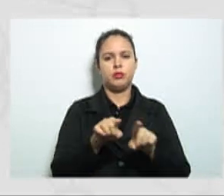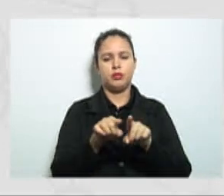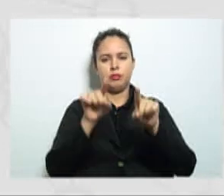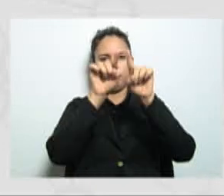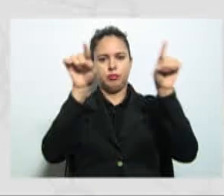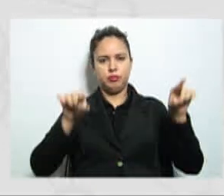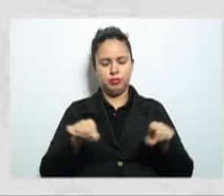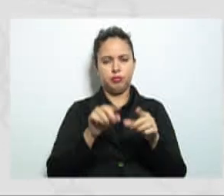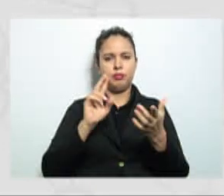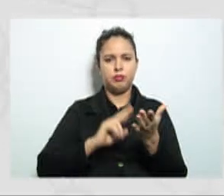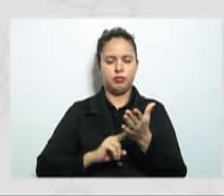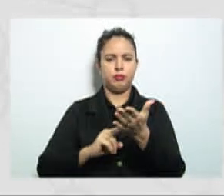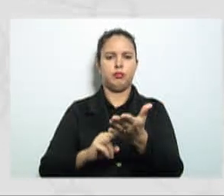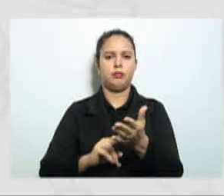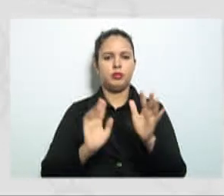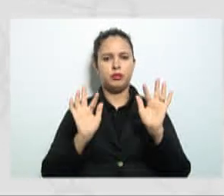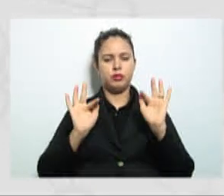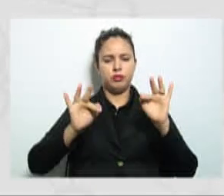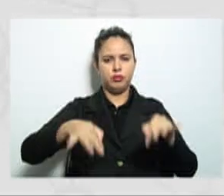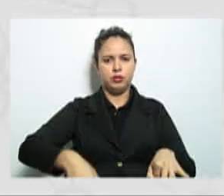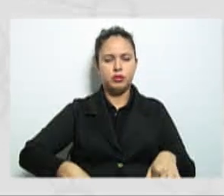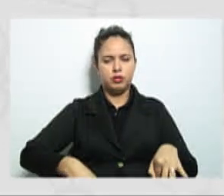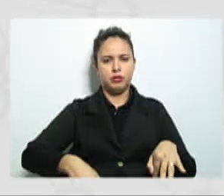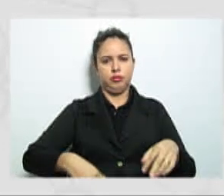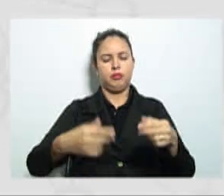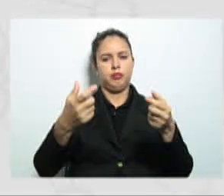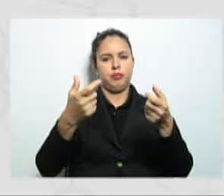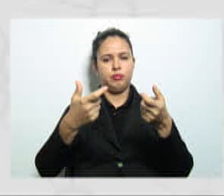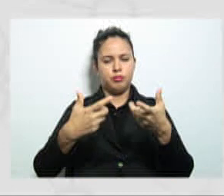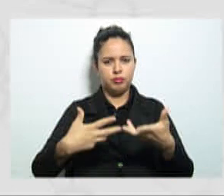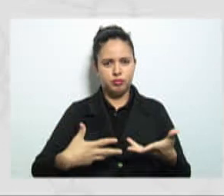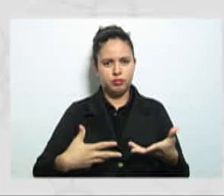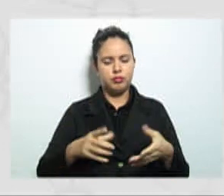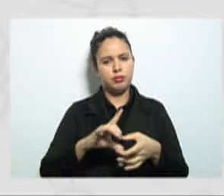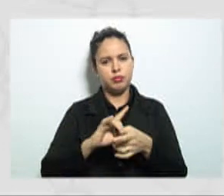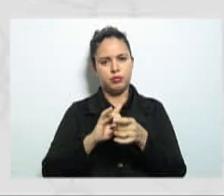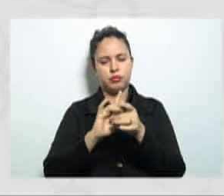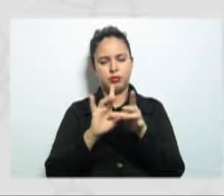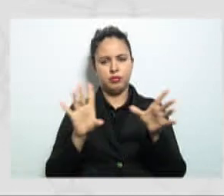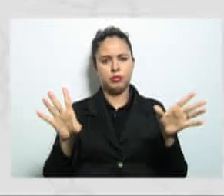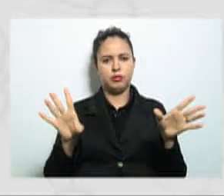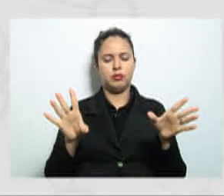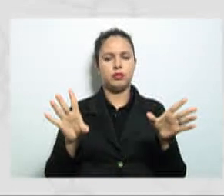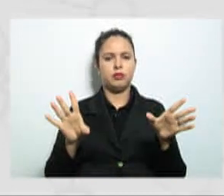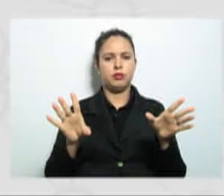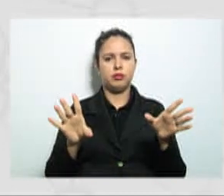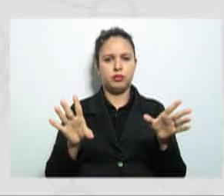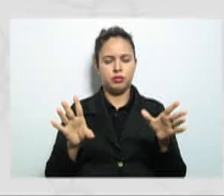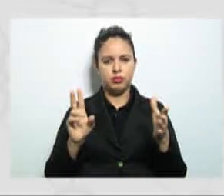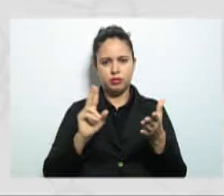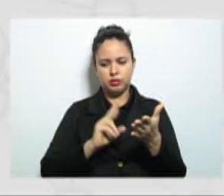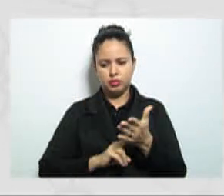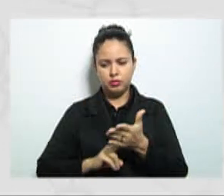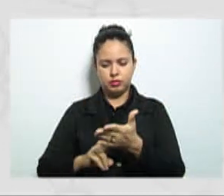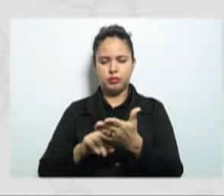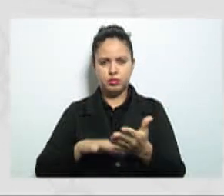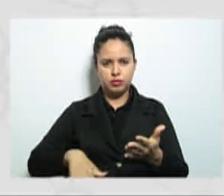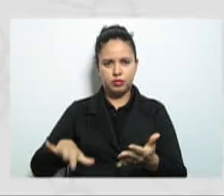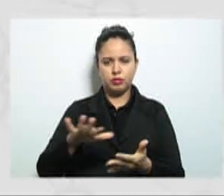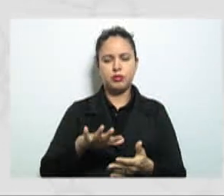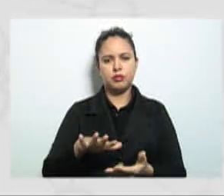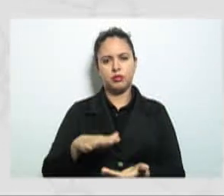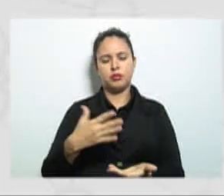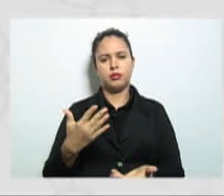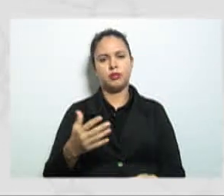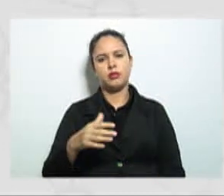assunto descrito. E o fecho, como eu já havia dito para vocês, é mais livre na carta comercial, que é o